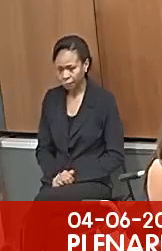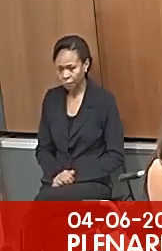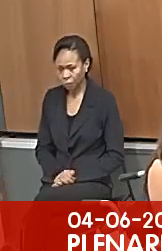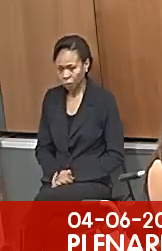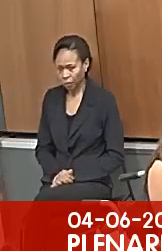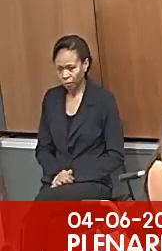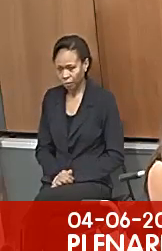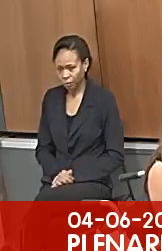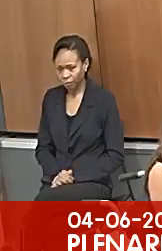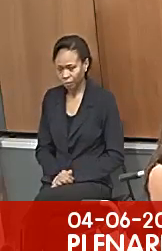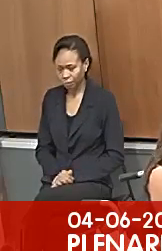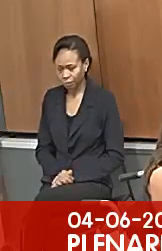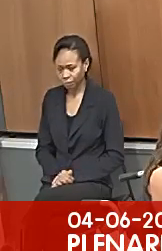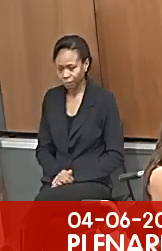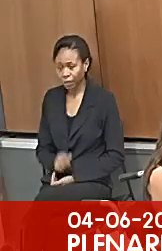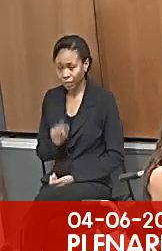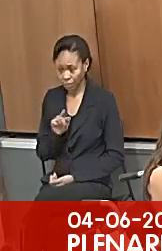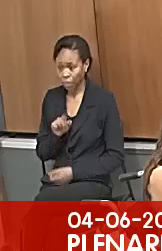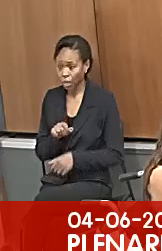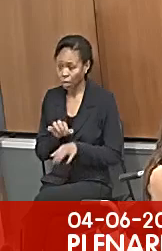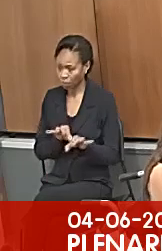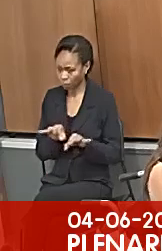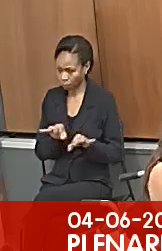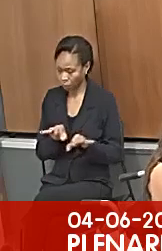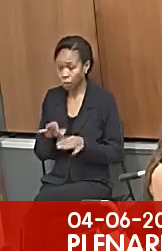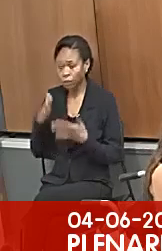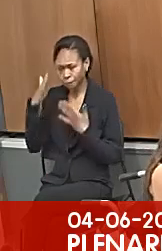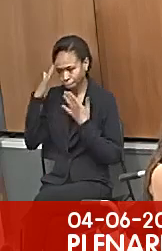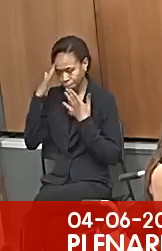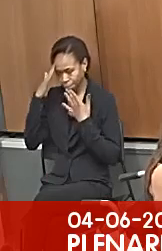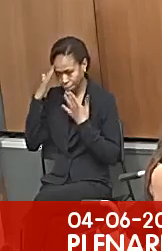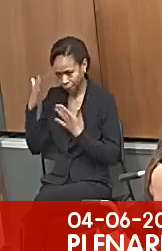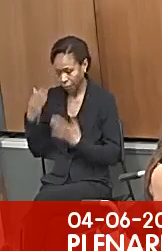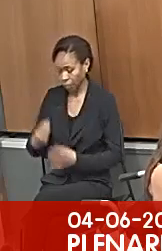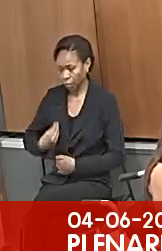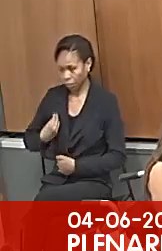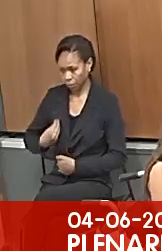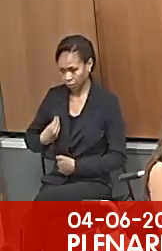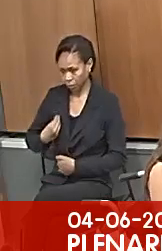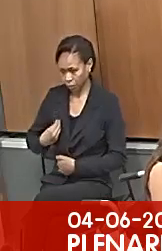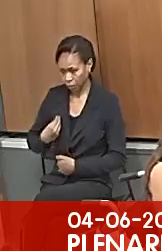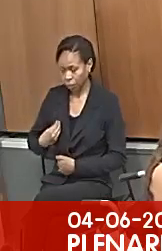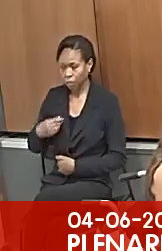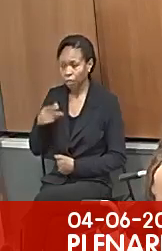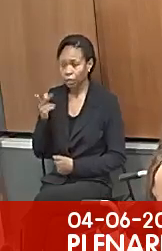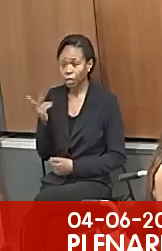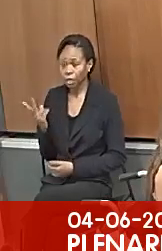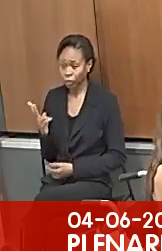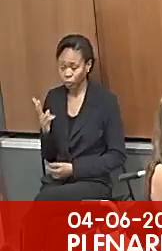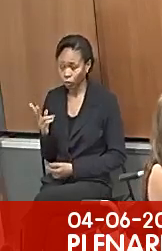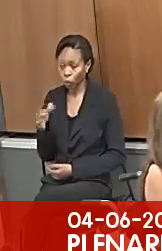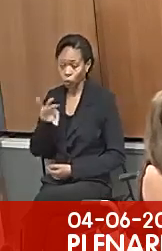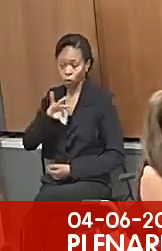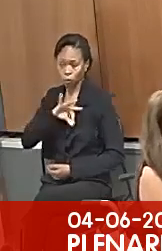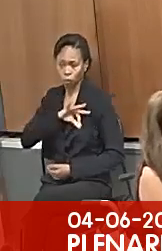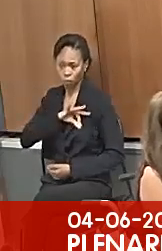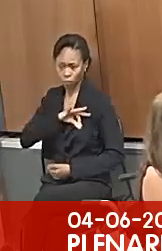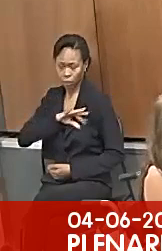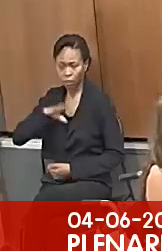Quero aqui, Kevin, só enquanto você prepara, agradecer a presença da nossa querida Polícia Militar,